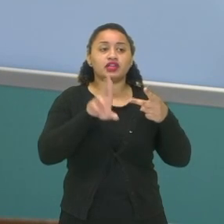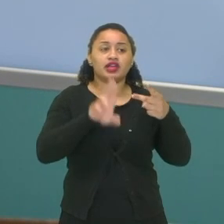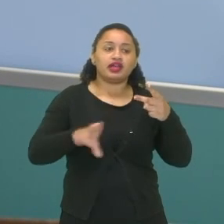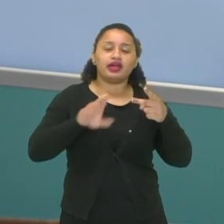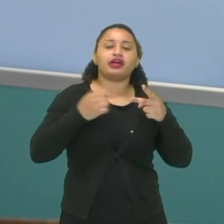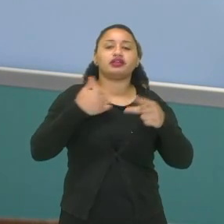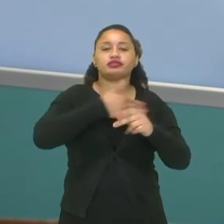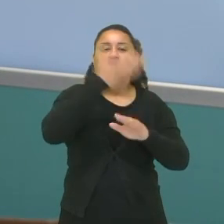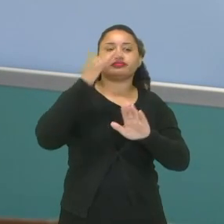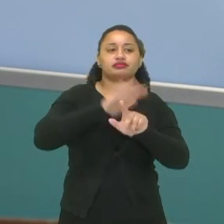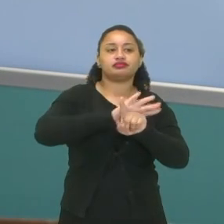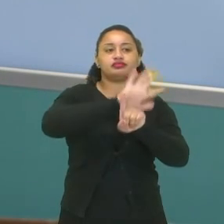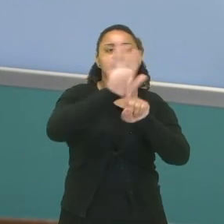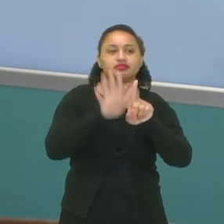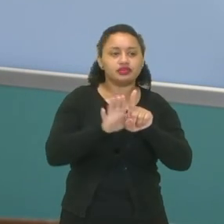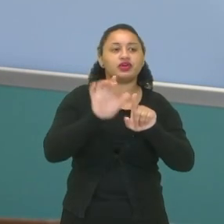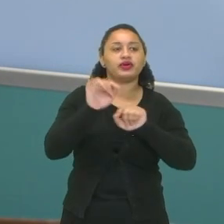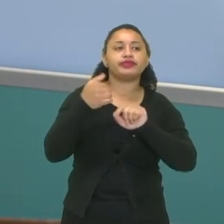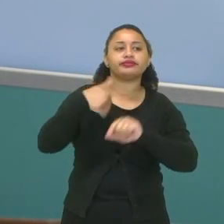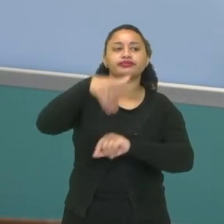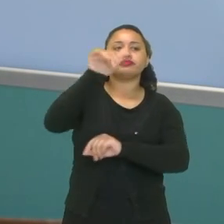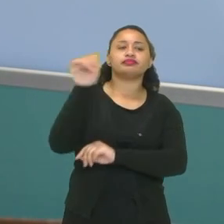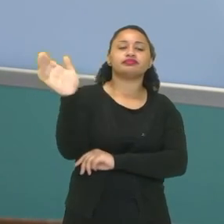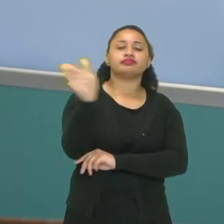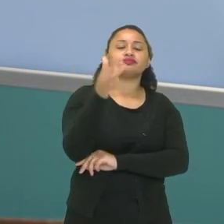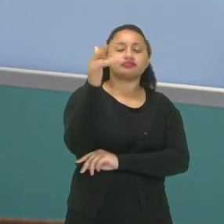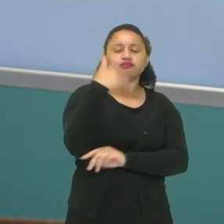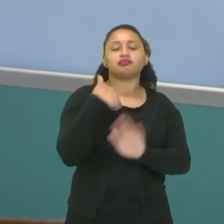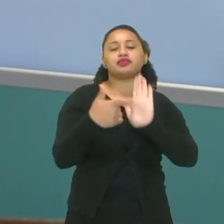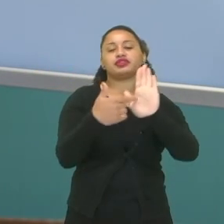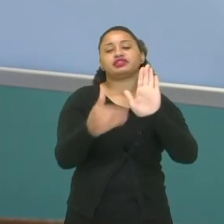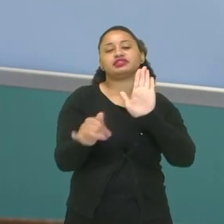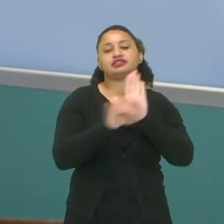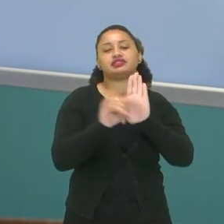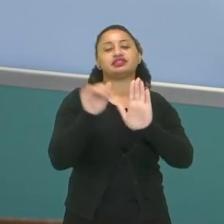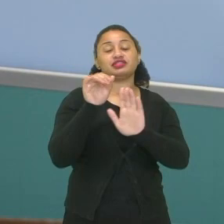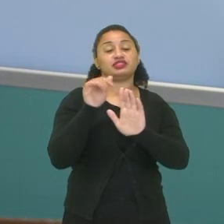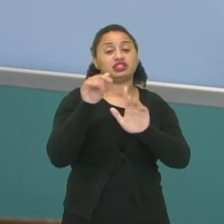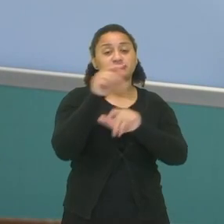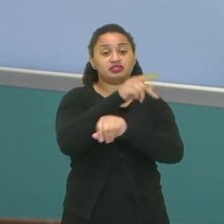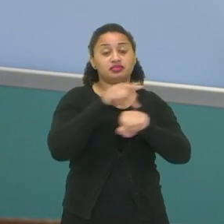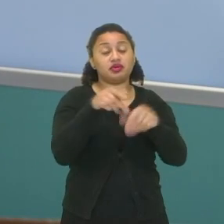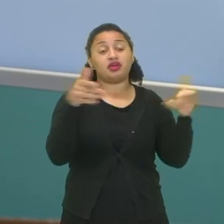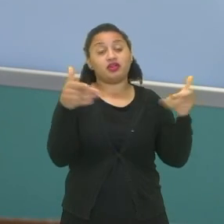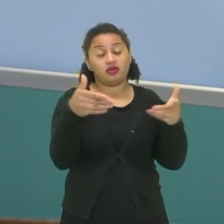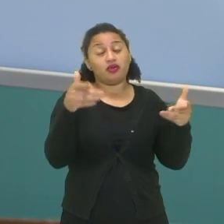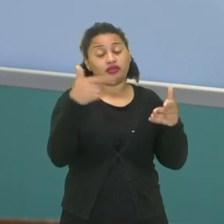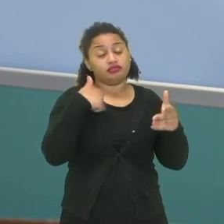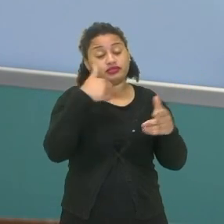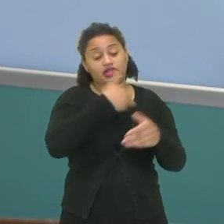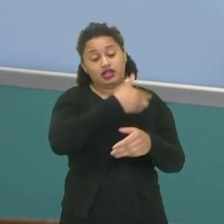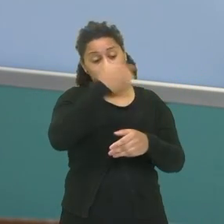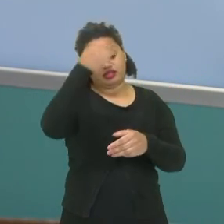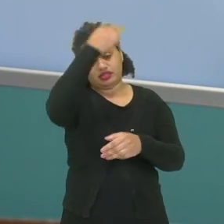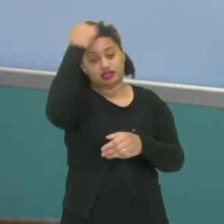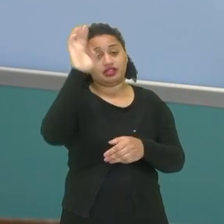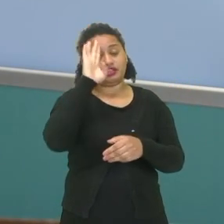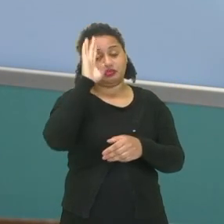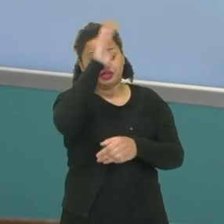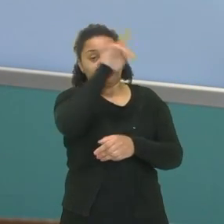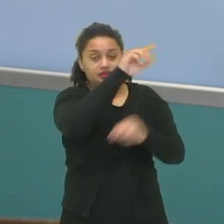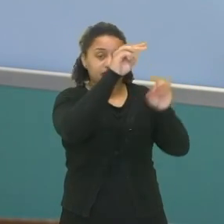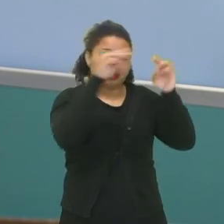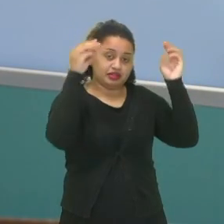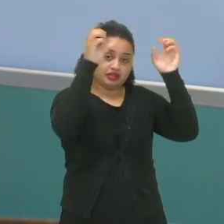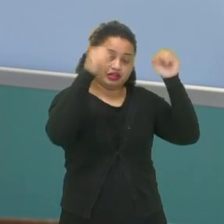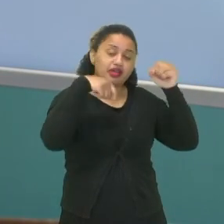nesses movimentos, né, como um sinônimo de identidade nacional, e hoje a Virgem de Guadalupe ela é padroeira do México e é